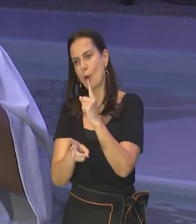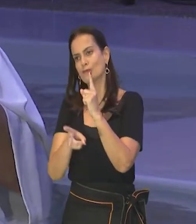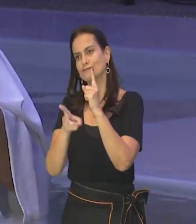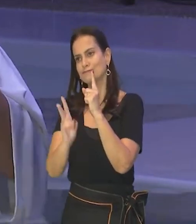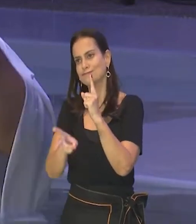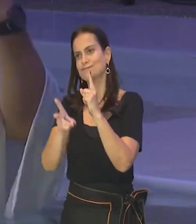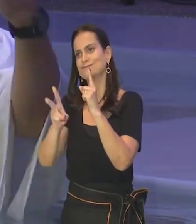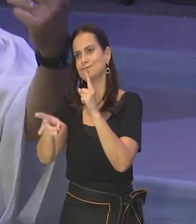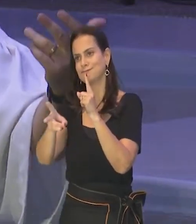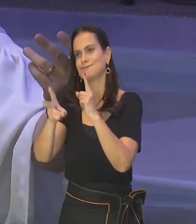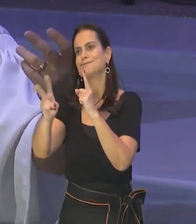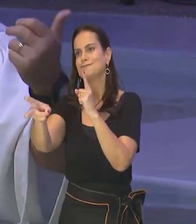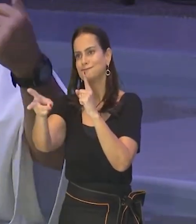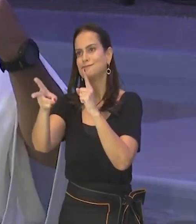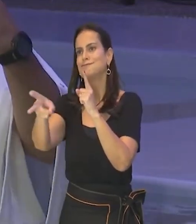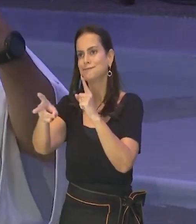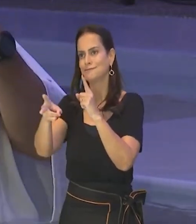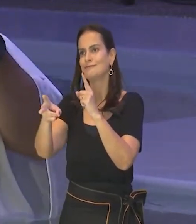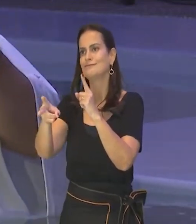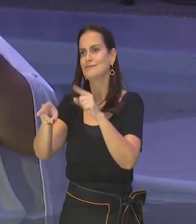continuidade, provimento,